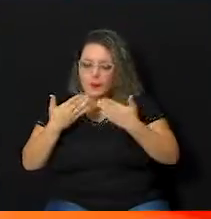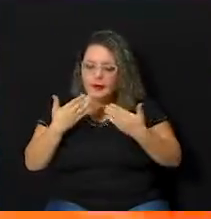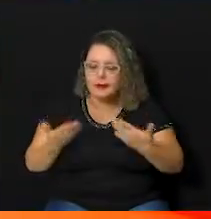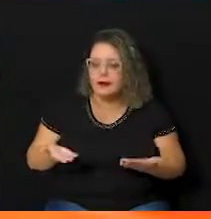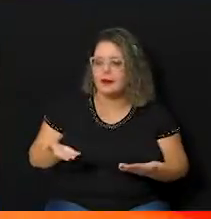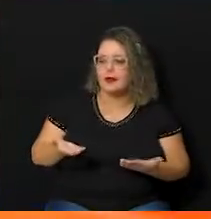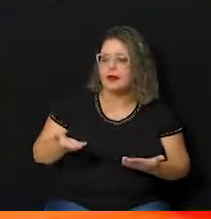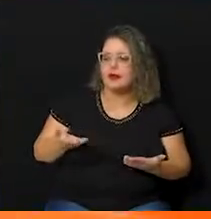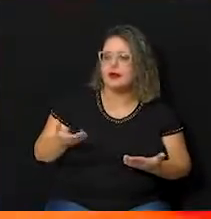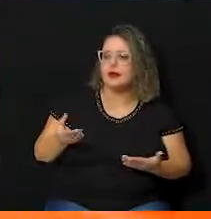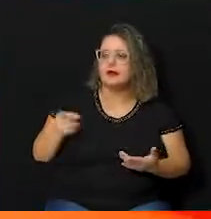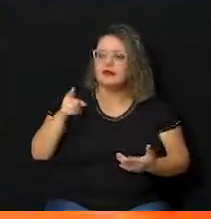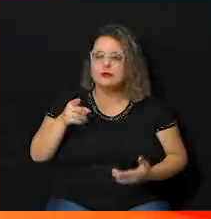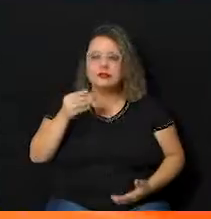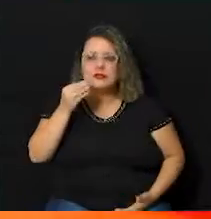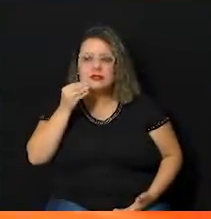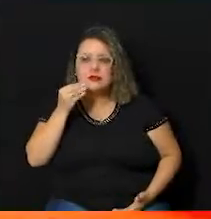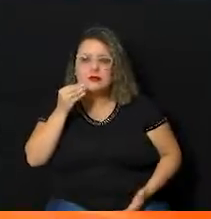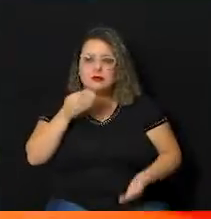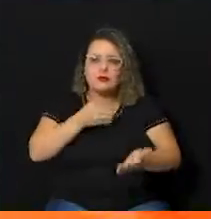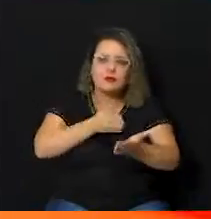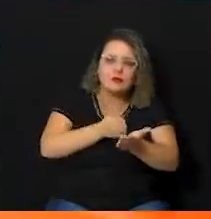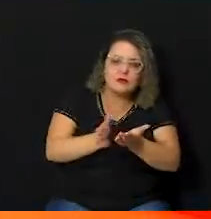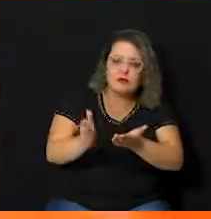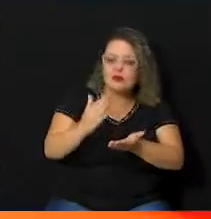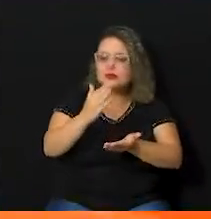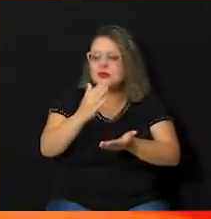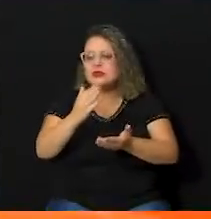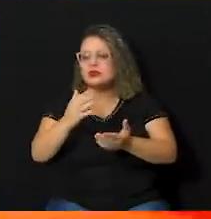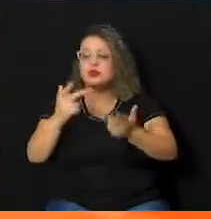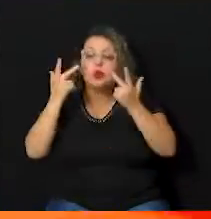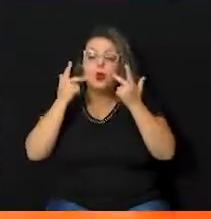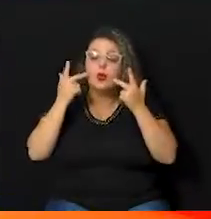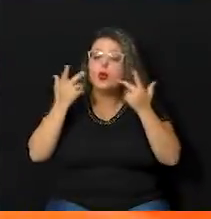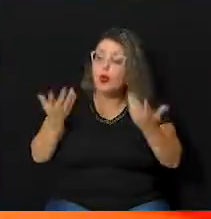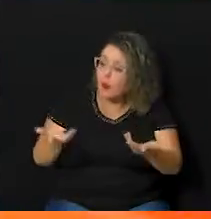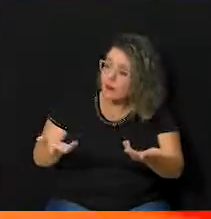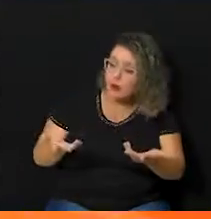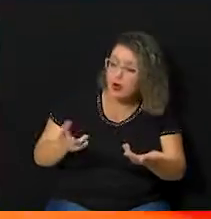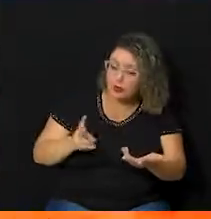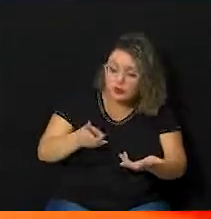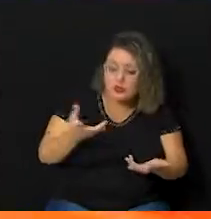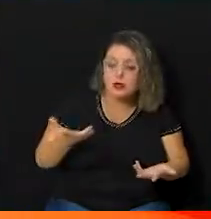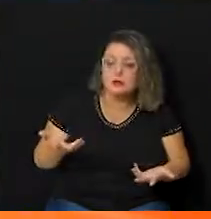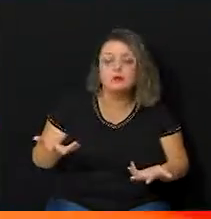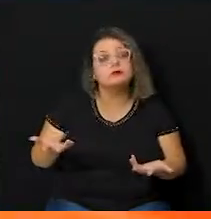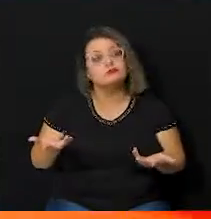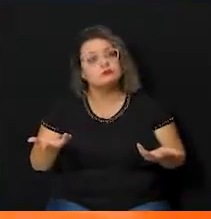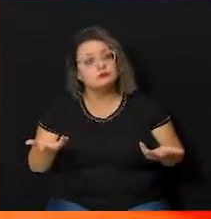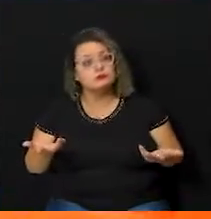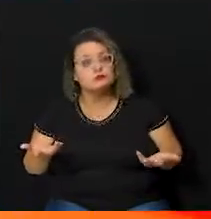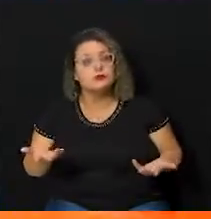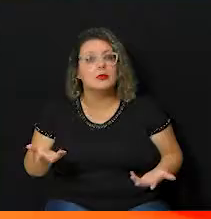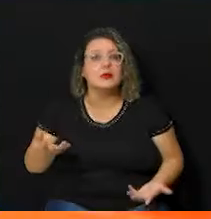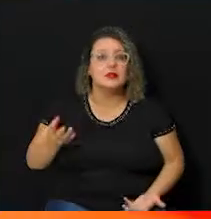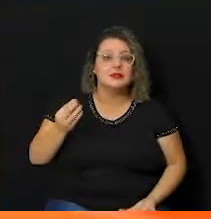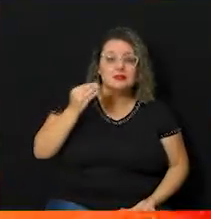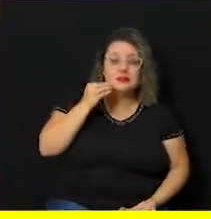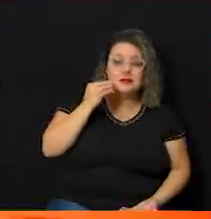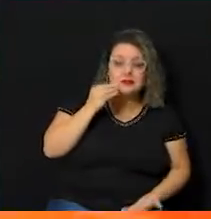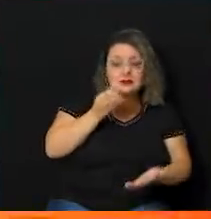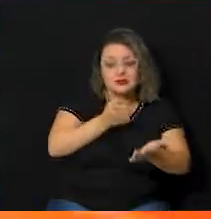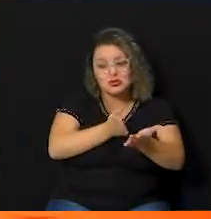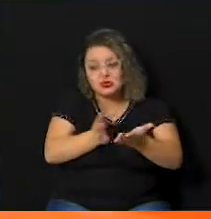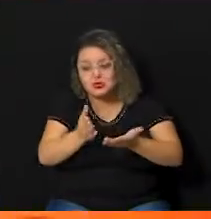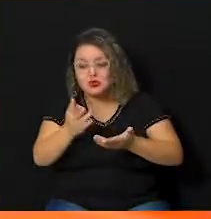né? Você tentou fugir do clichê? Olha, a gente sempre tenta fugir